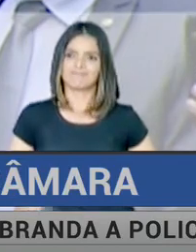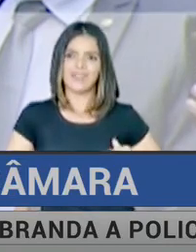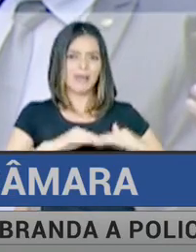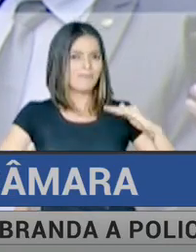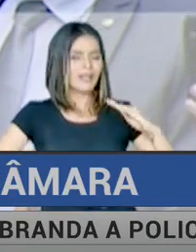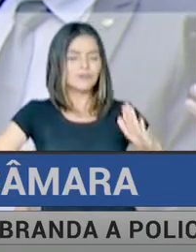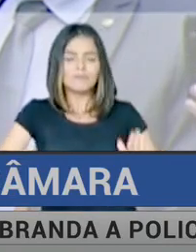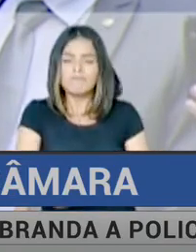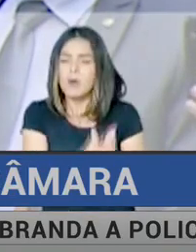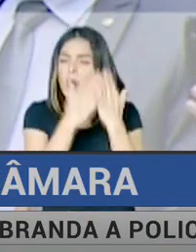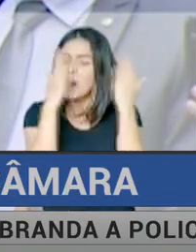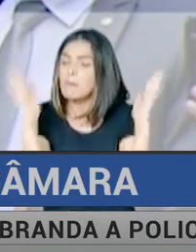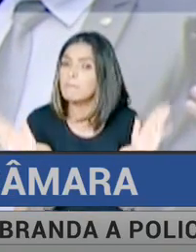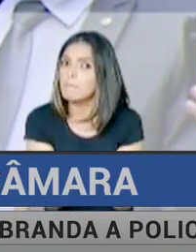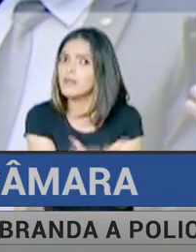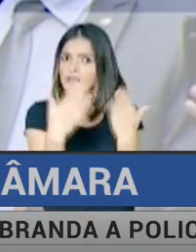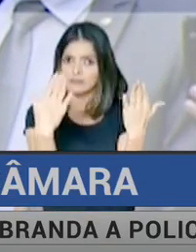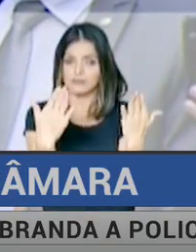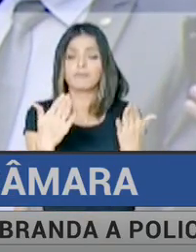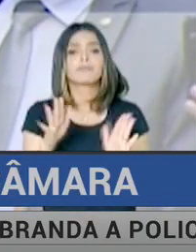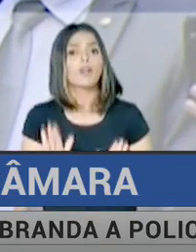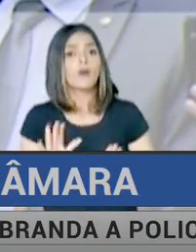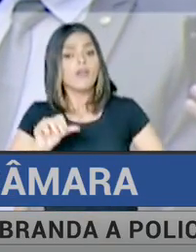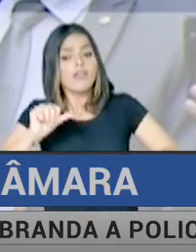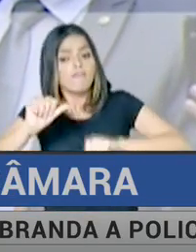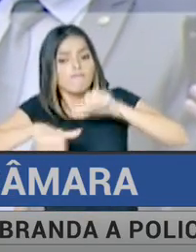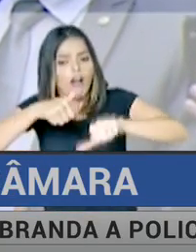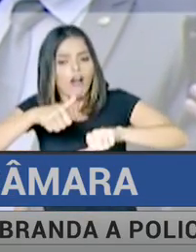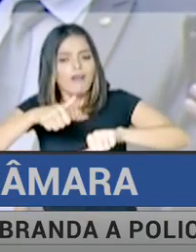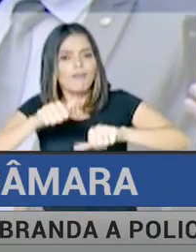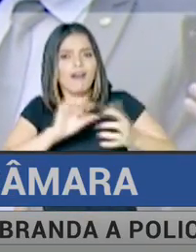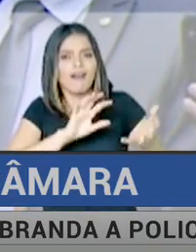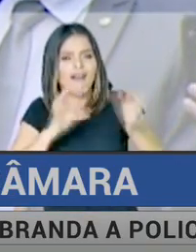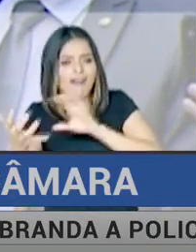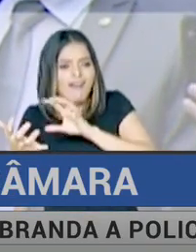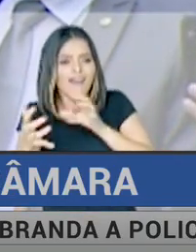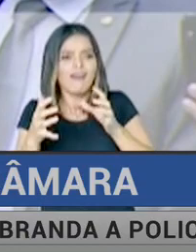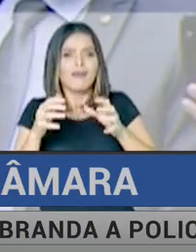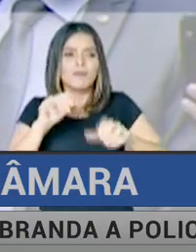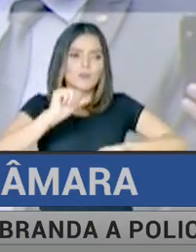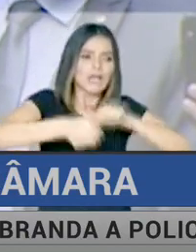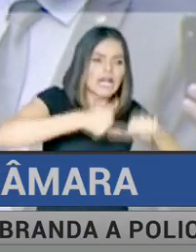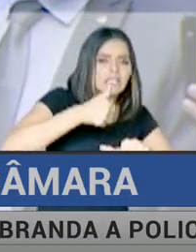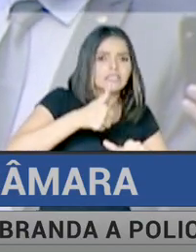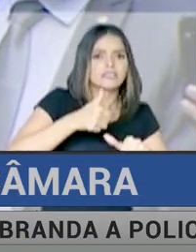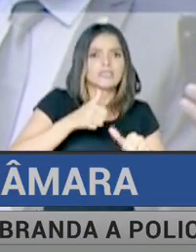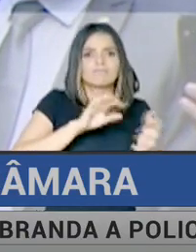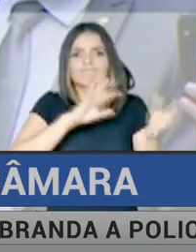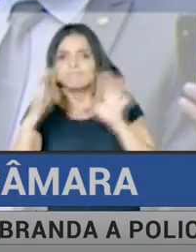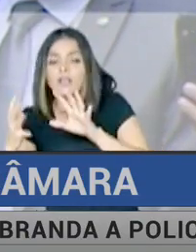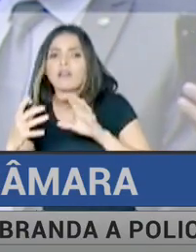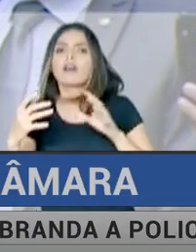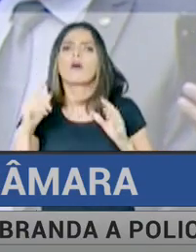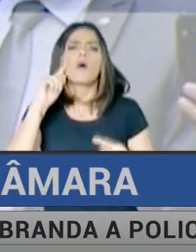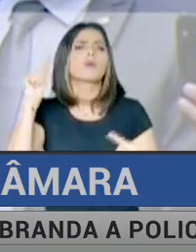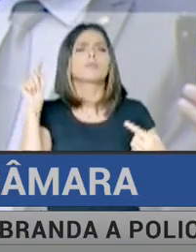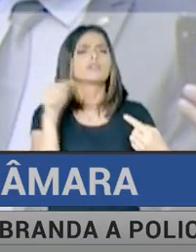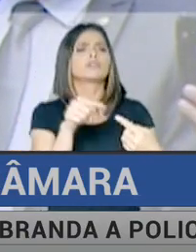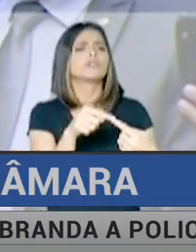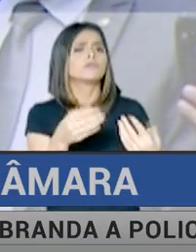E estas reformas, elas vêm no intuito